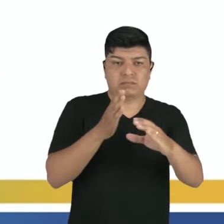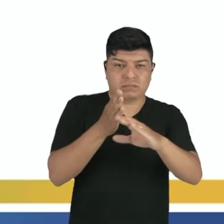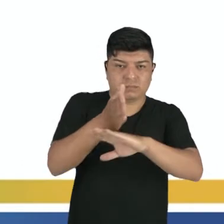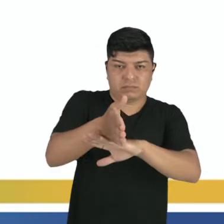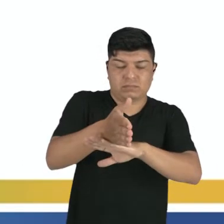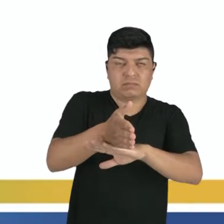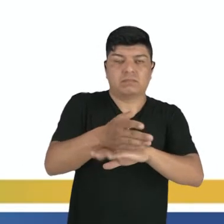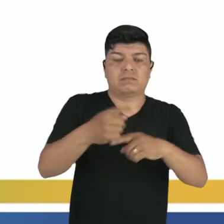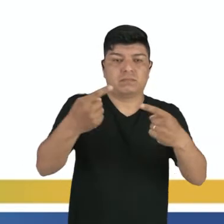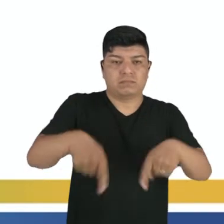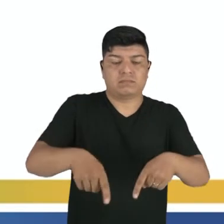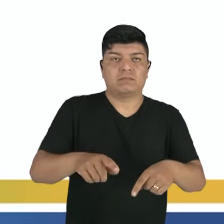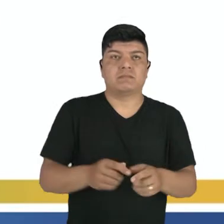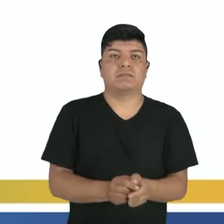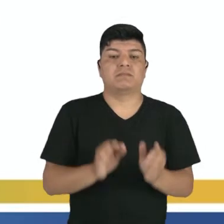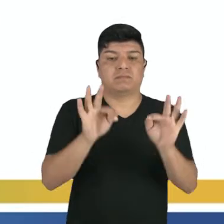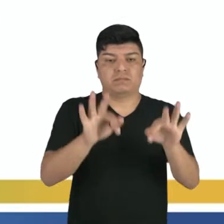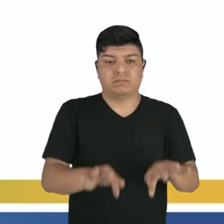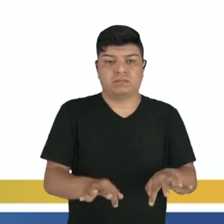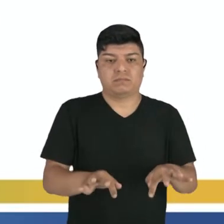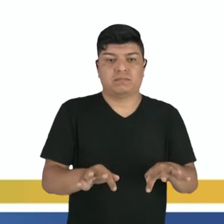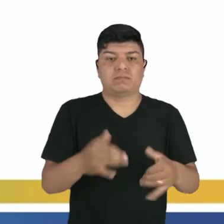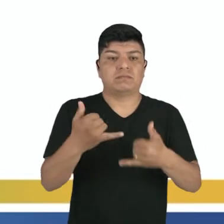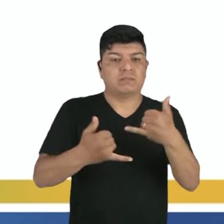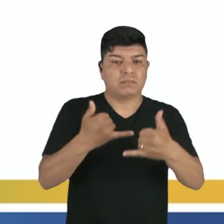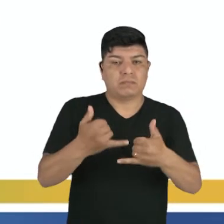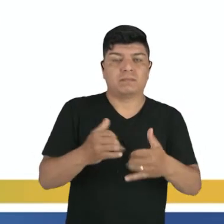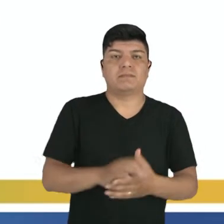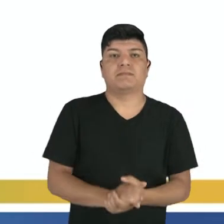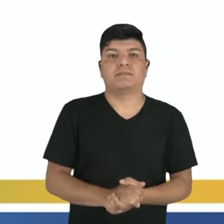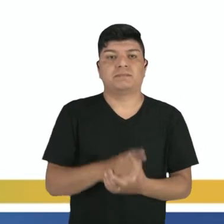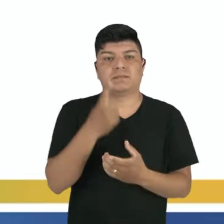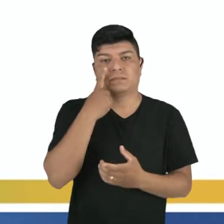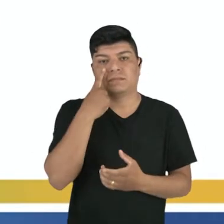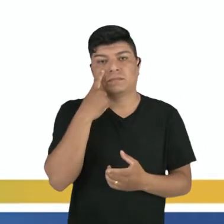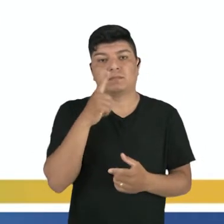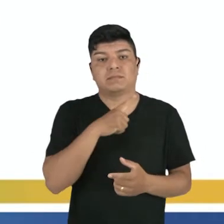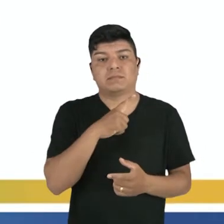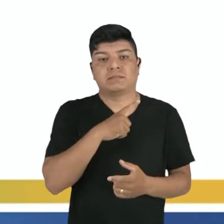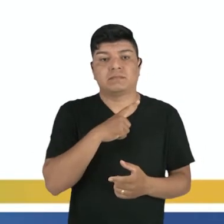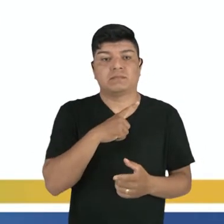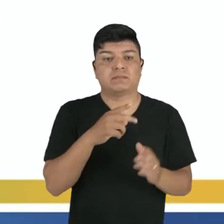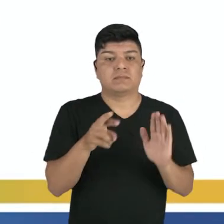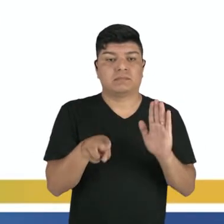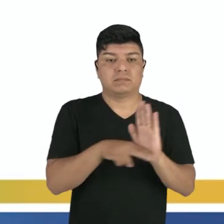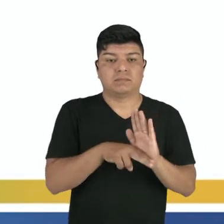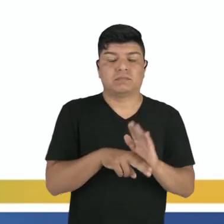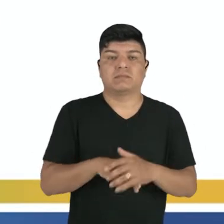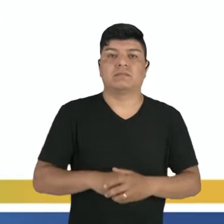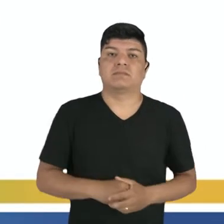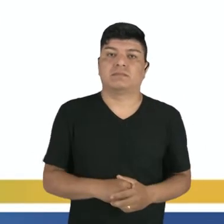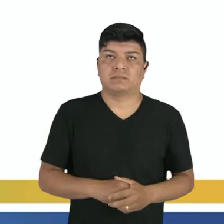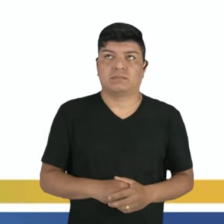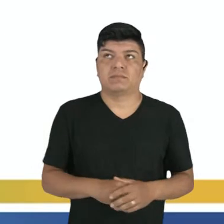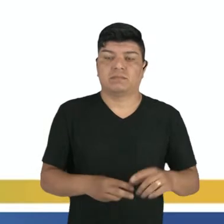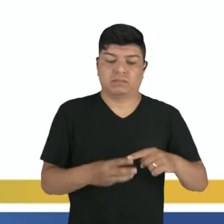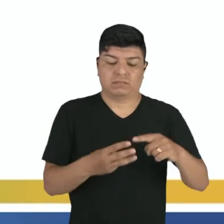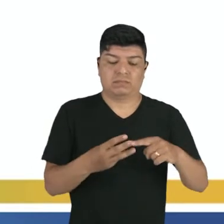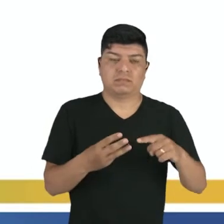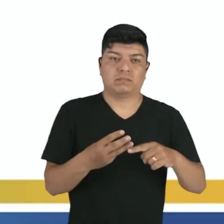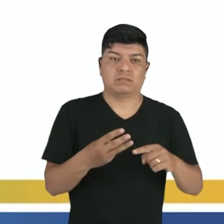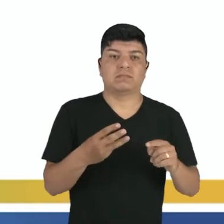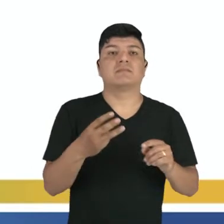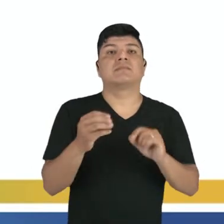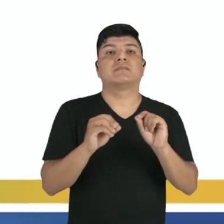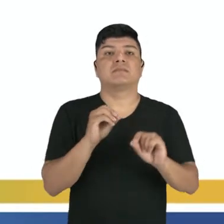adversário e finalização da jogada visando a obtenção de ponto os três